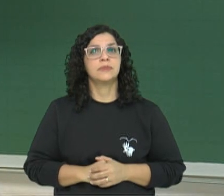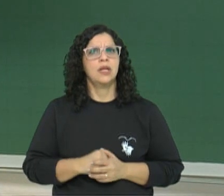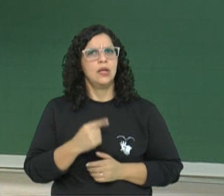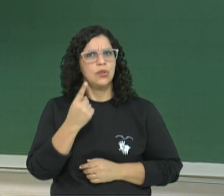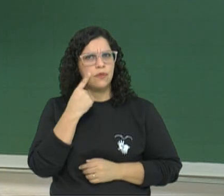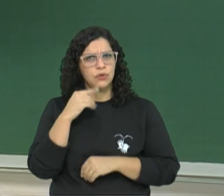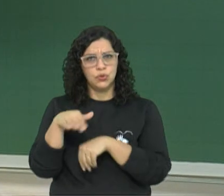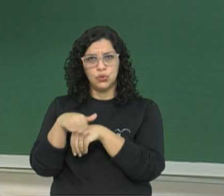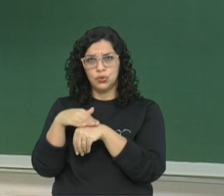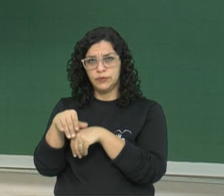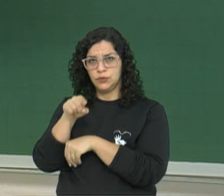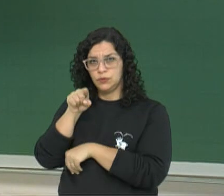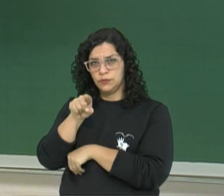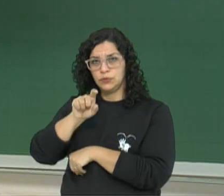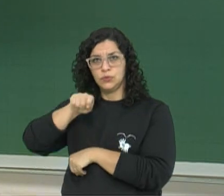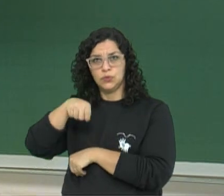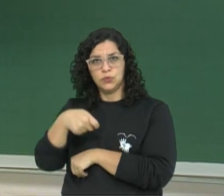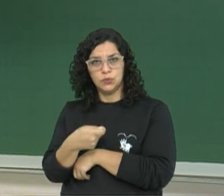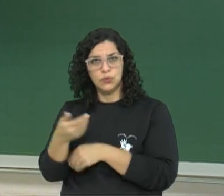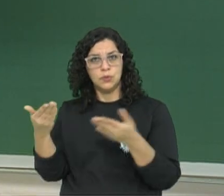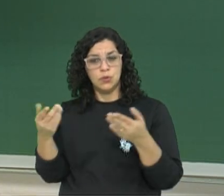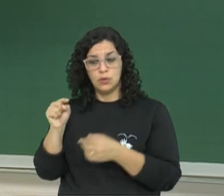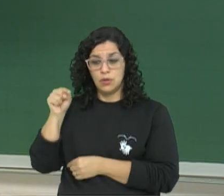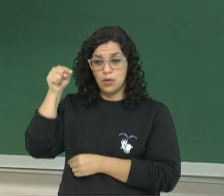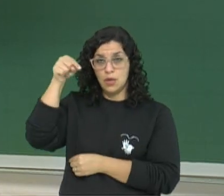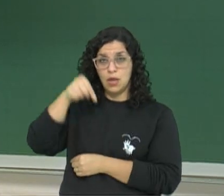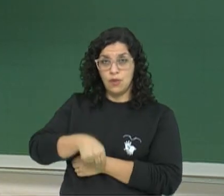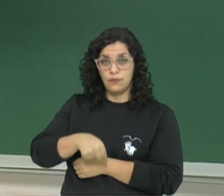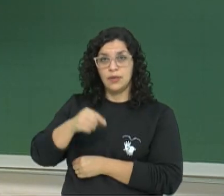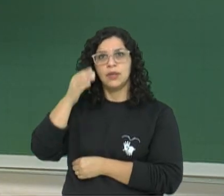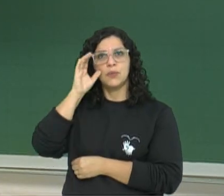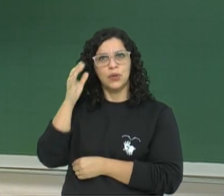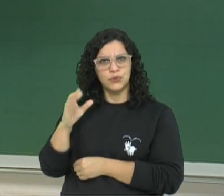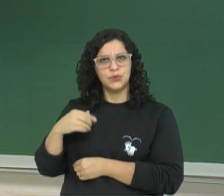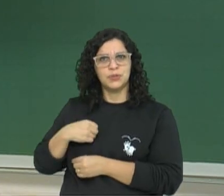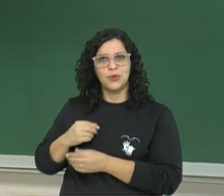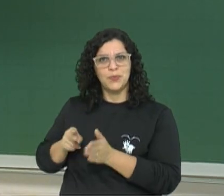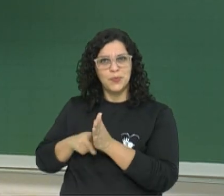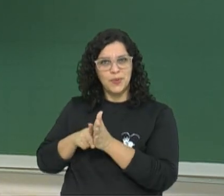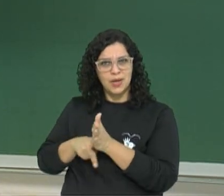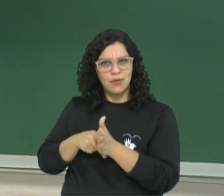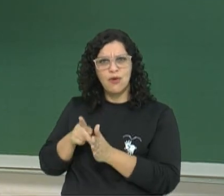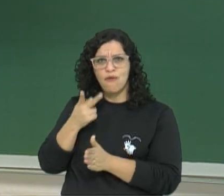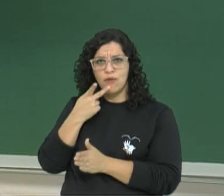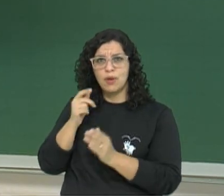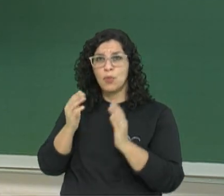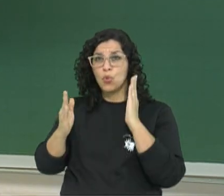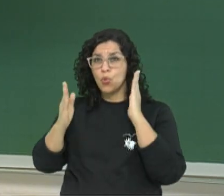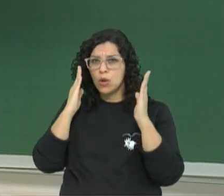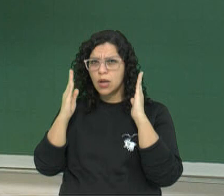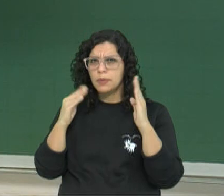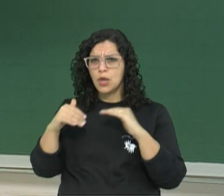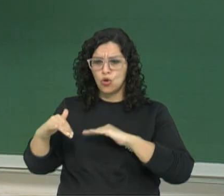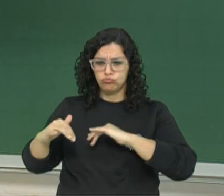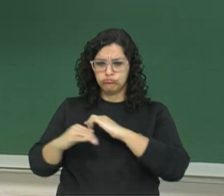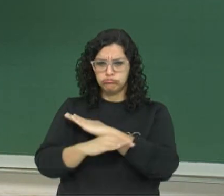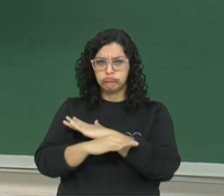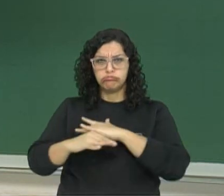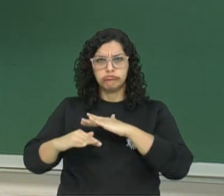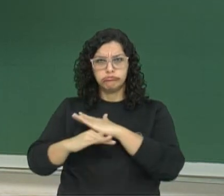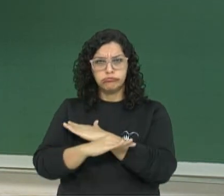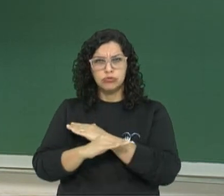Eu tinha conversado com vocês sobre a minha vinda aqui para Paranaguá, né? E a gente tinha conversado sobre que quando os caras trafegam, né,